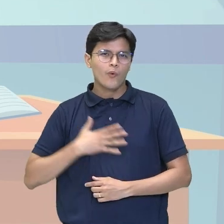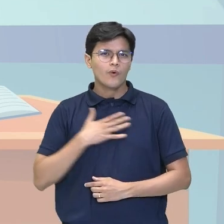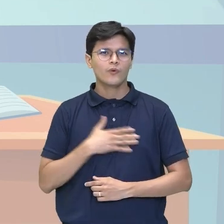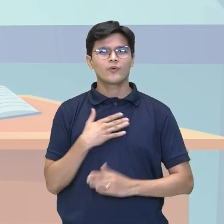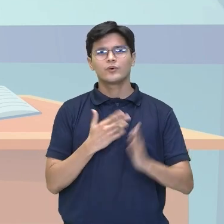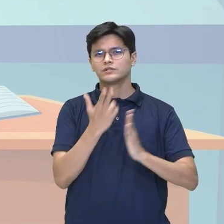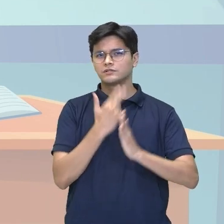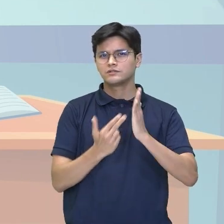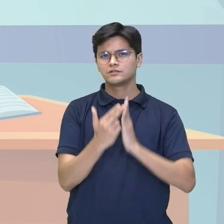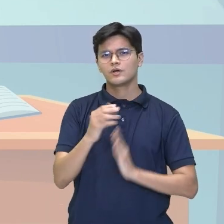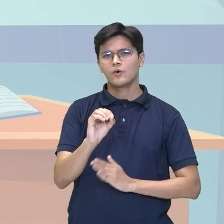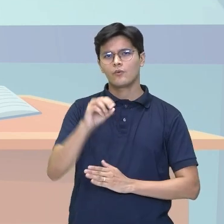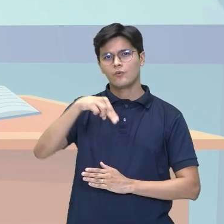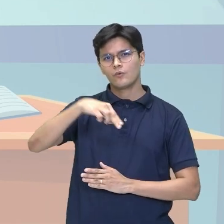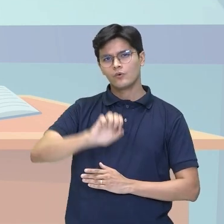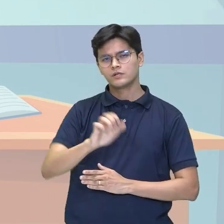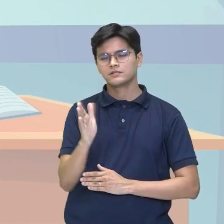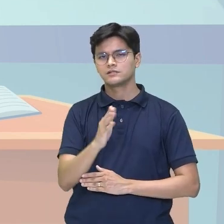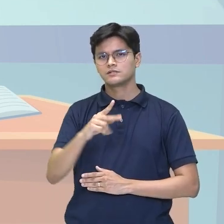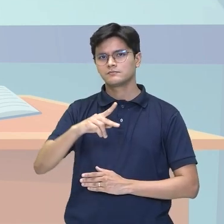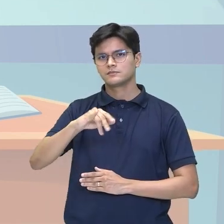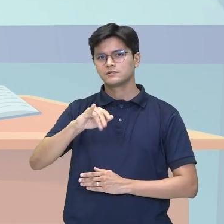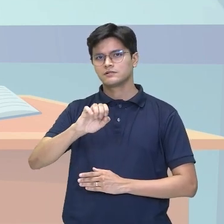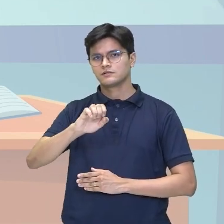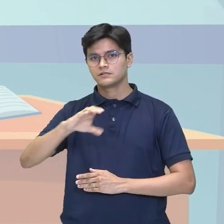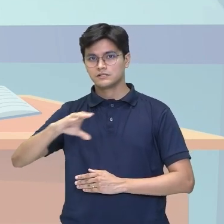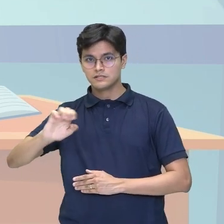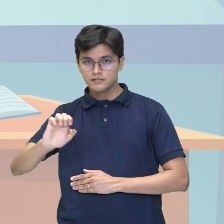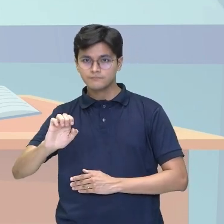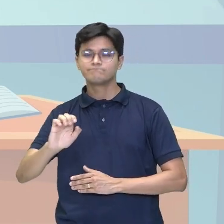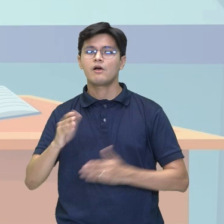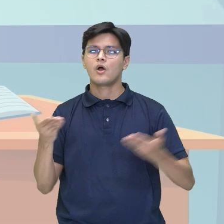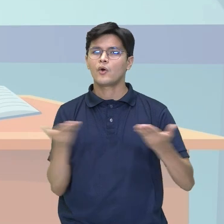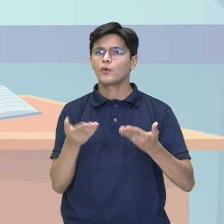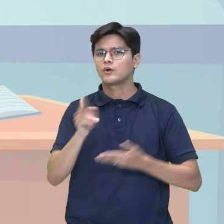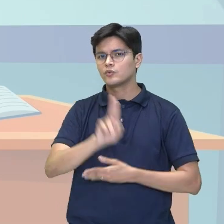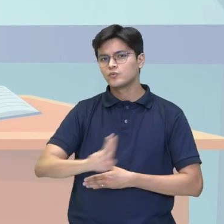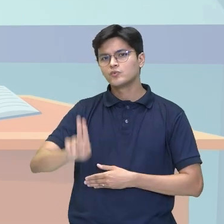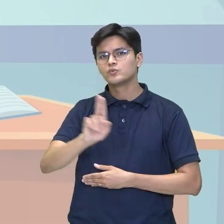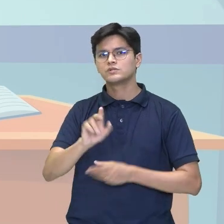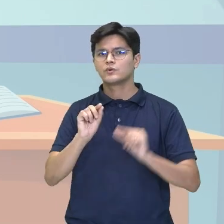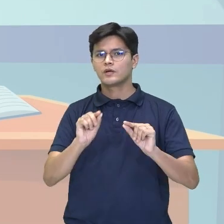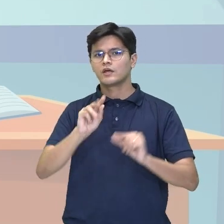você gostou mais? Agora eu utilizei o which, que também